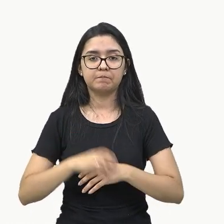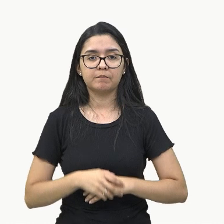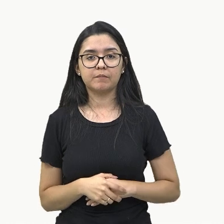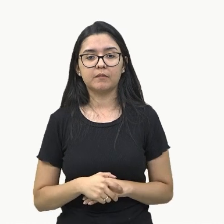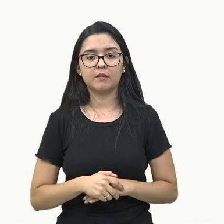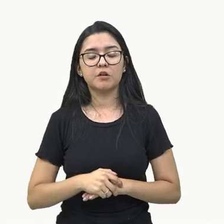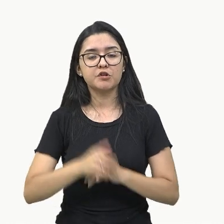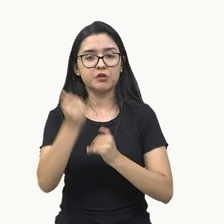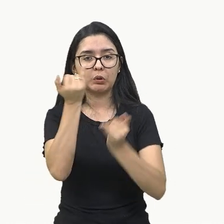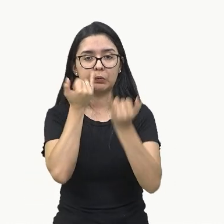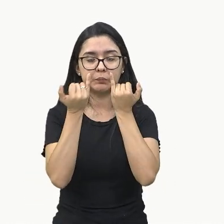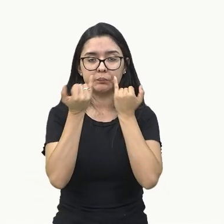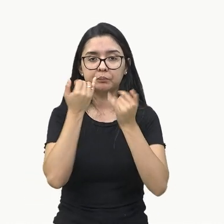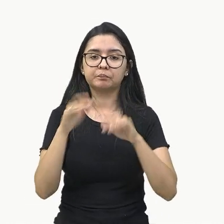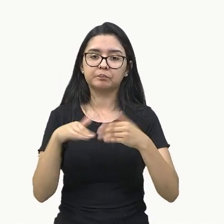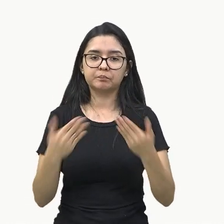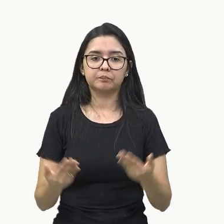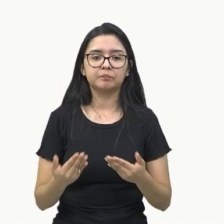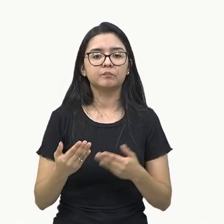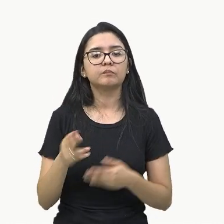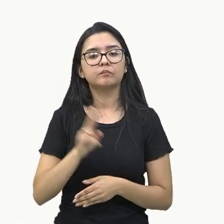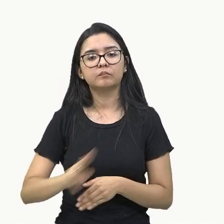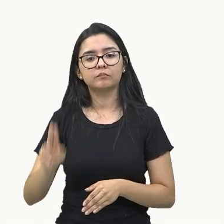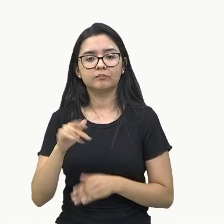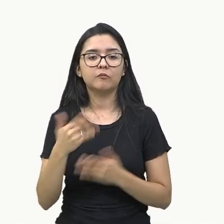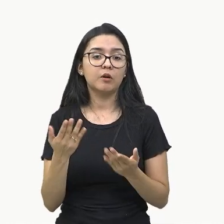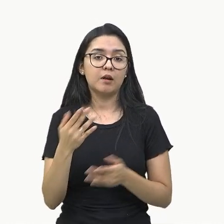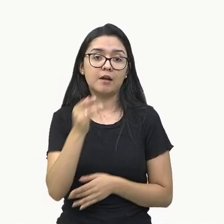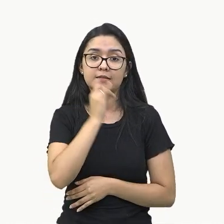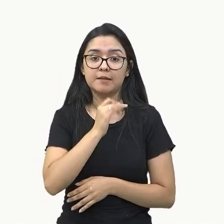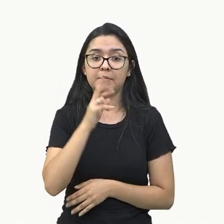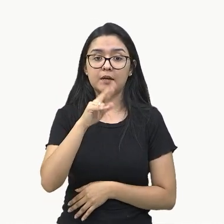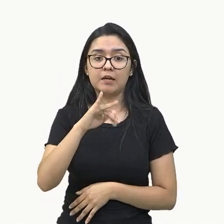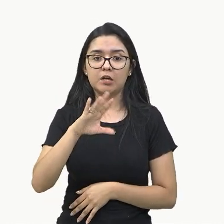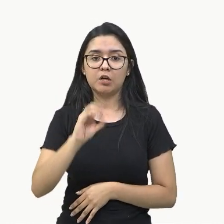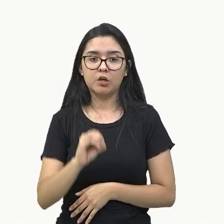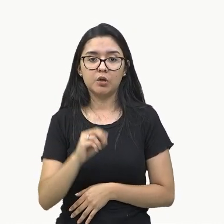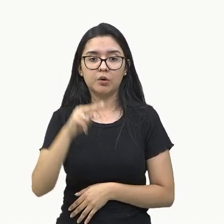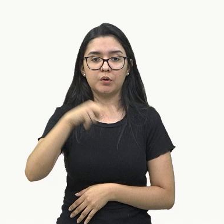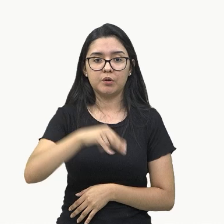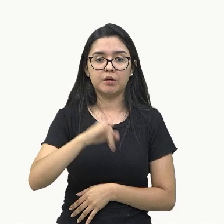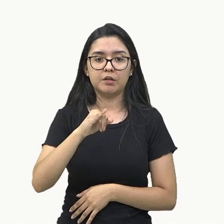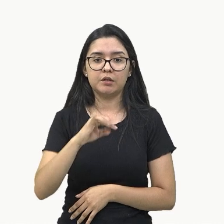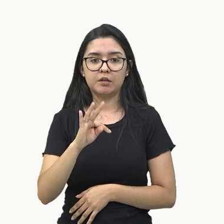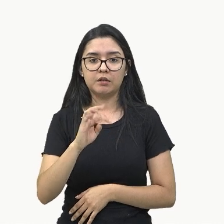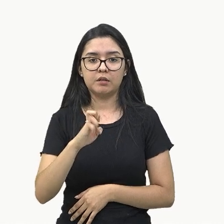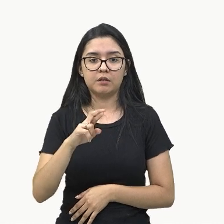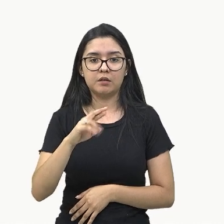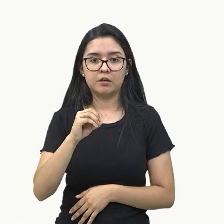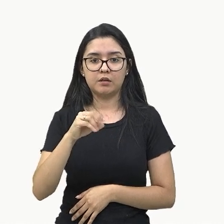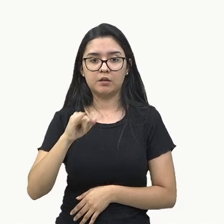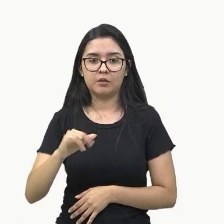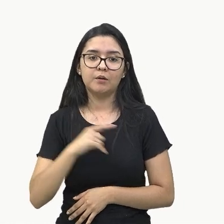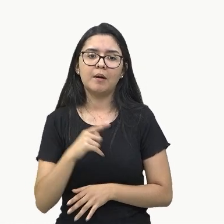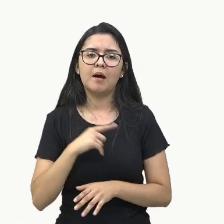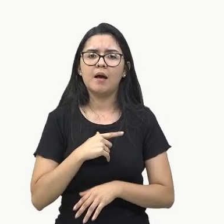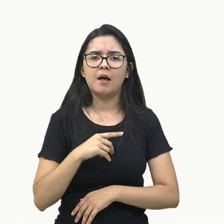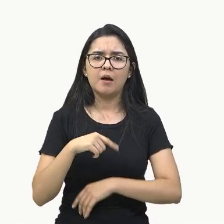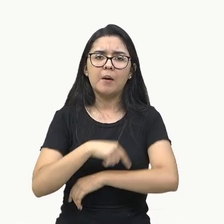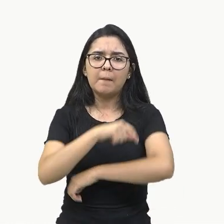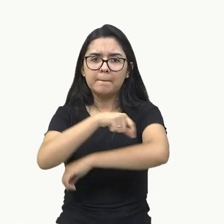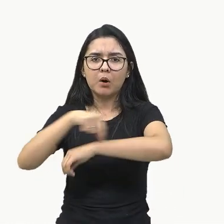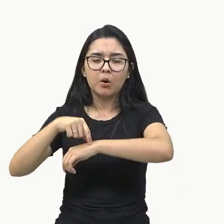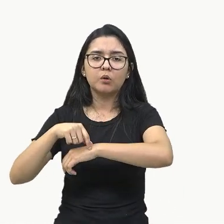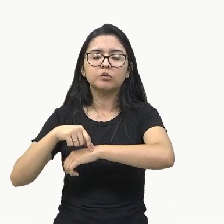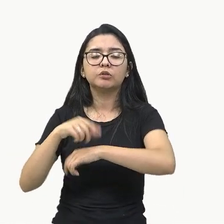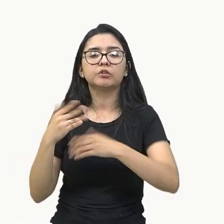de informação, eu acabei unindo. Então, Ponte Rio-Niterói. Não existe geralmente Rio-Niterói, mas eu estou falando da ponte, fazendo esse encadeamento, por